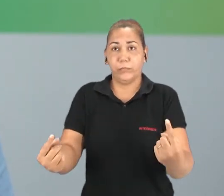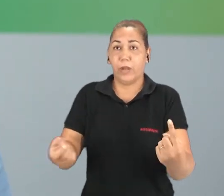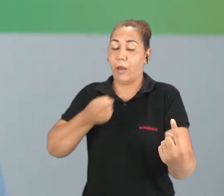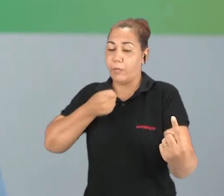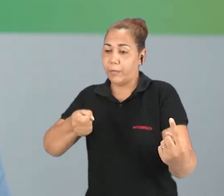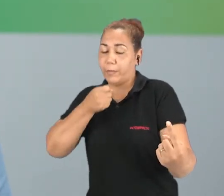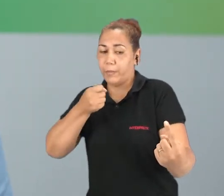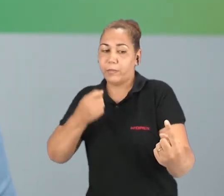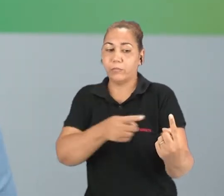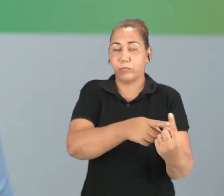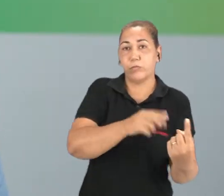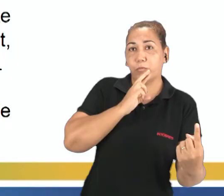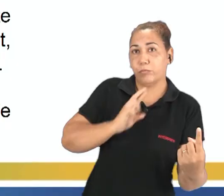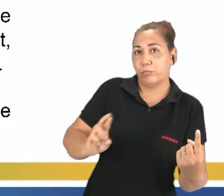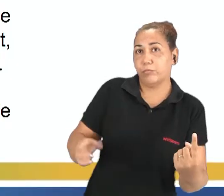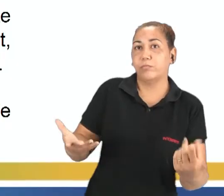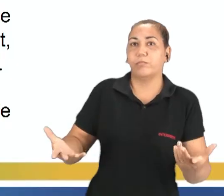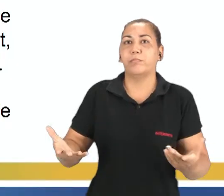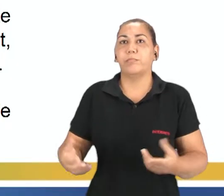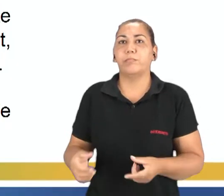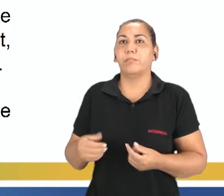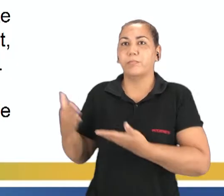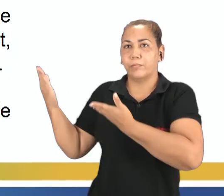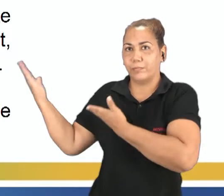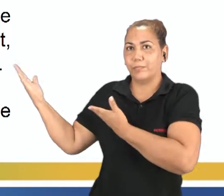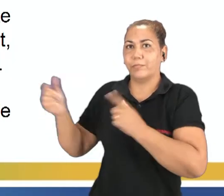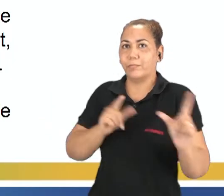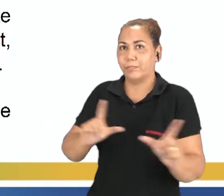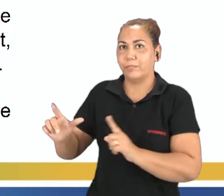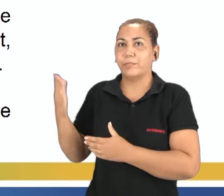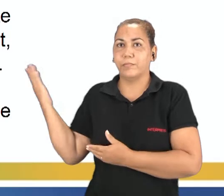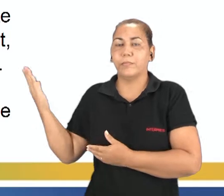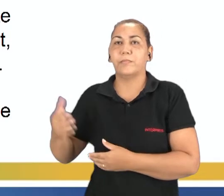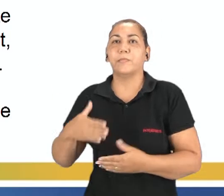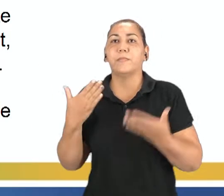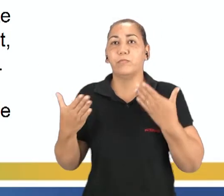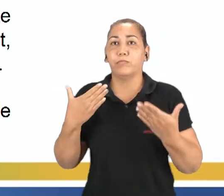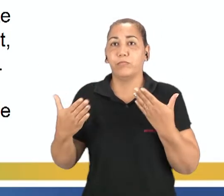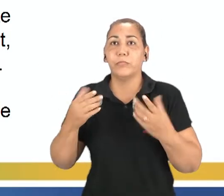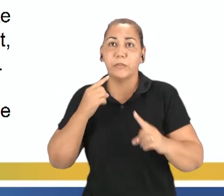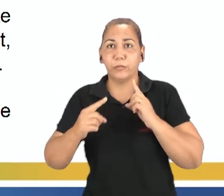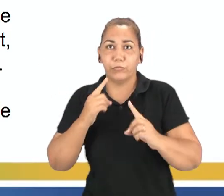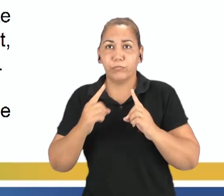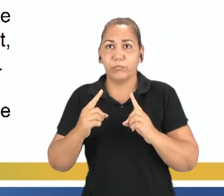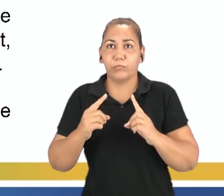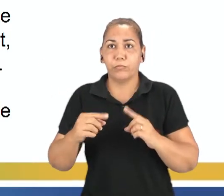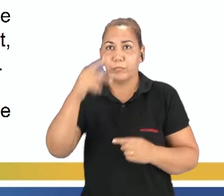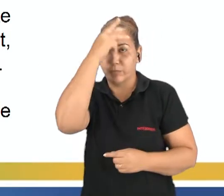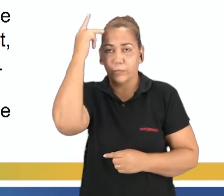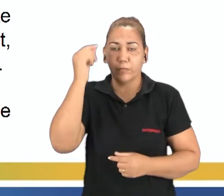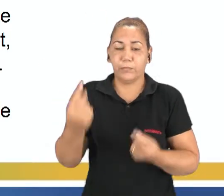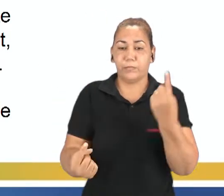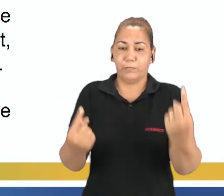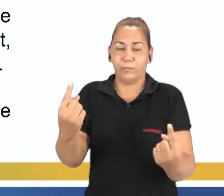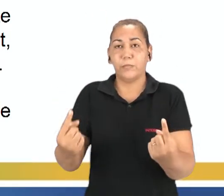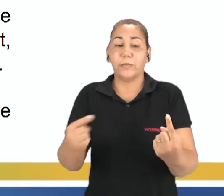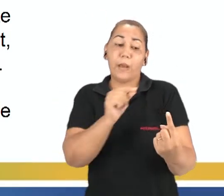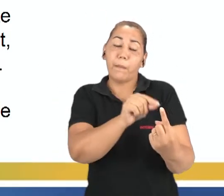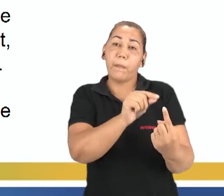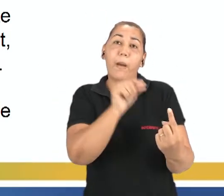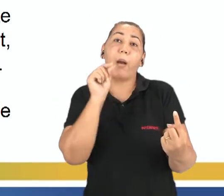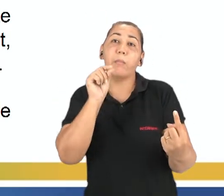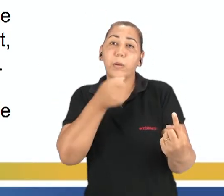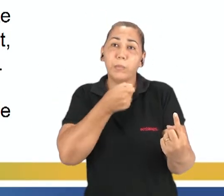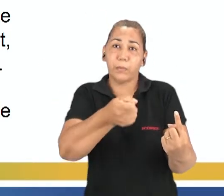entrevistador. Vejamos os nossos slides. Uma conversa ou diálogo entre duas pessoas denominadas entrevistador, quem entrevista,